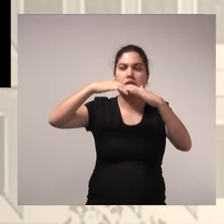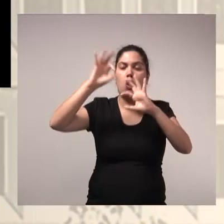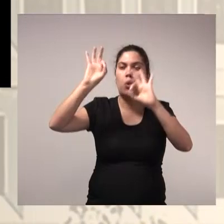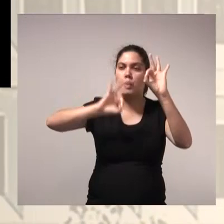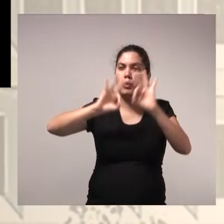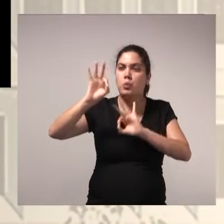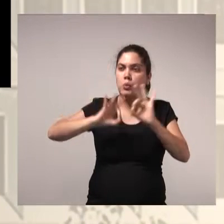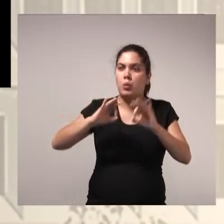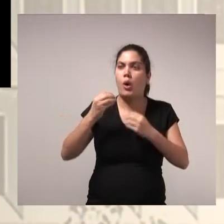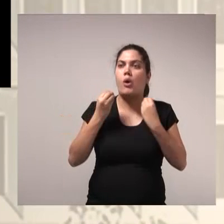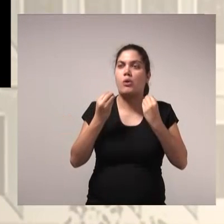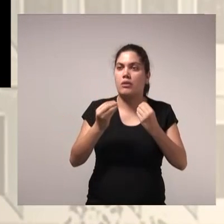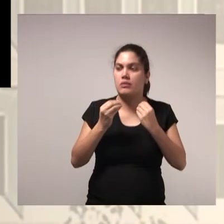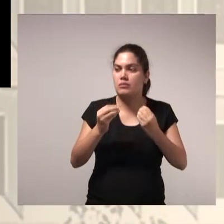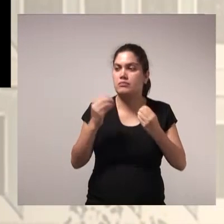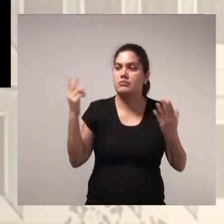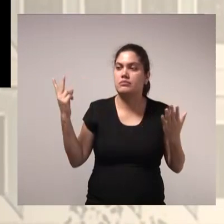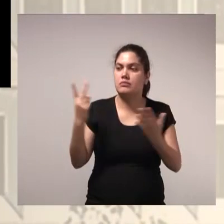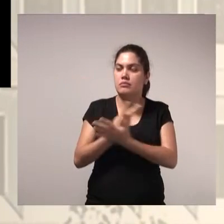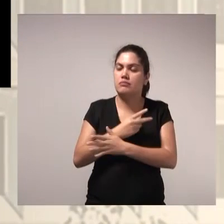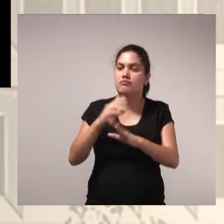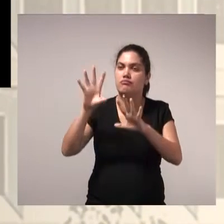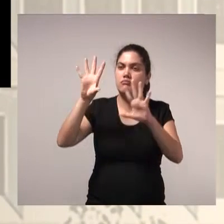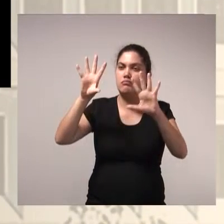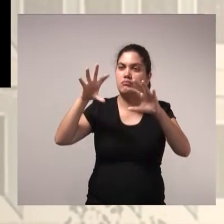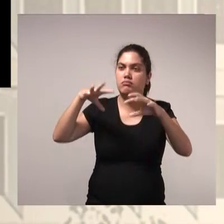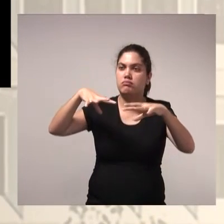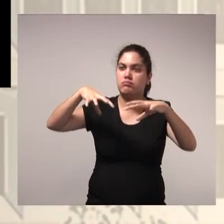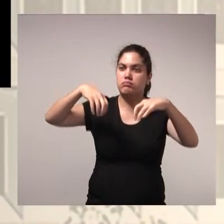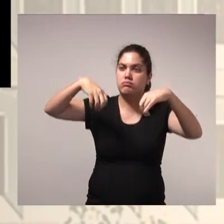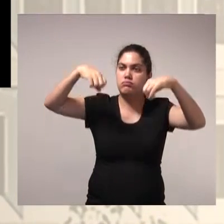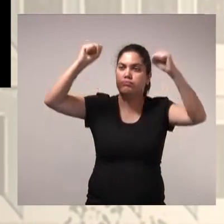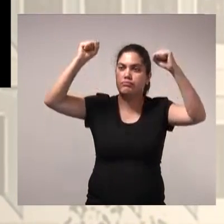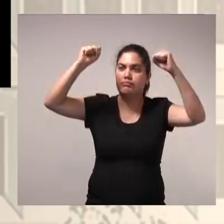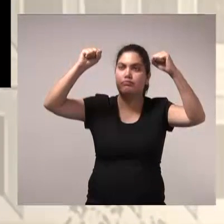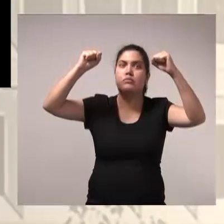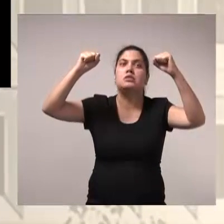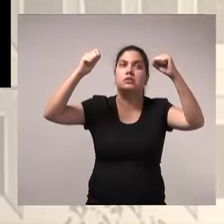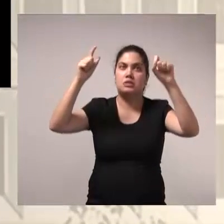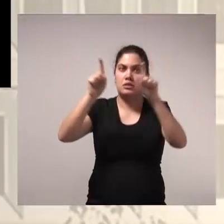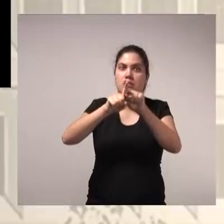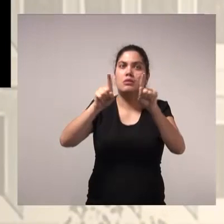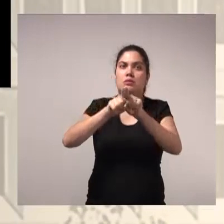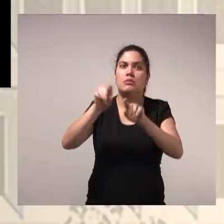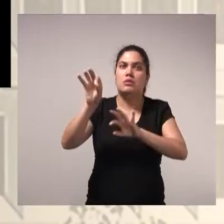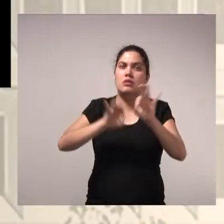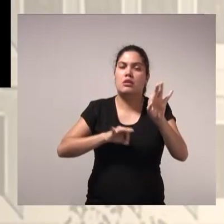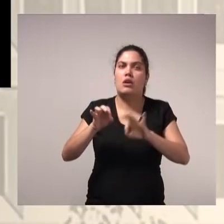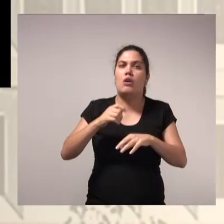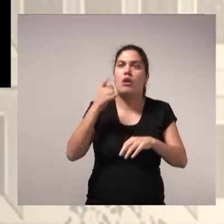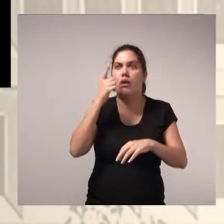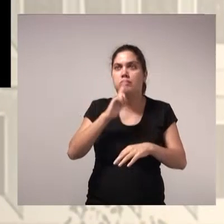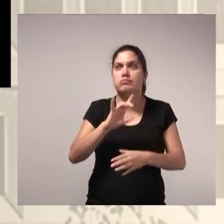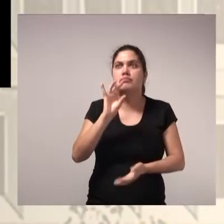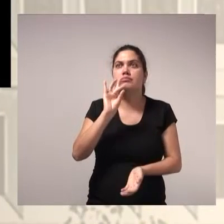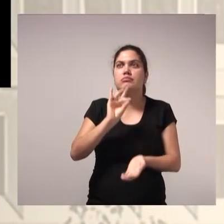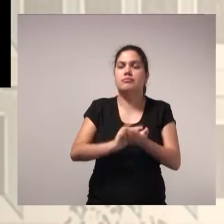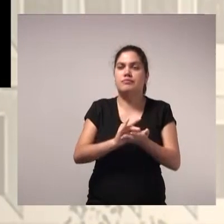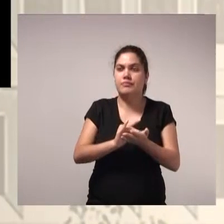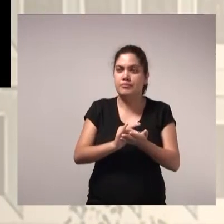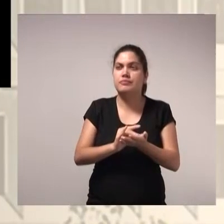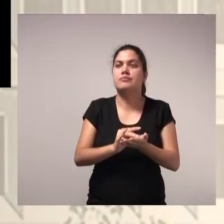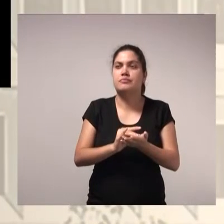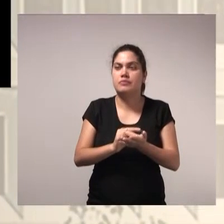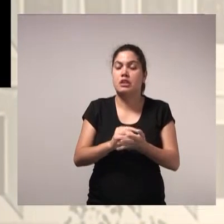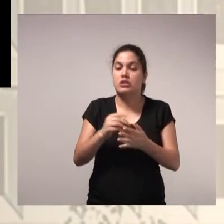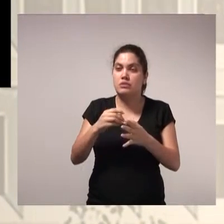planejar como que seria feita essa absorção e planejar uma maneira eficiente de plantar